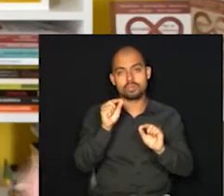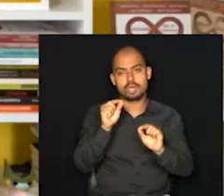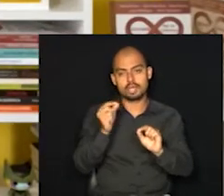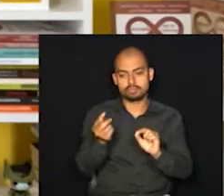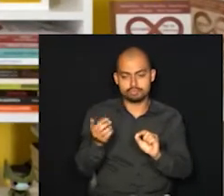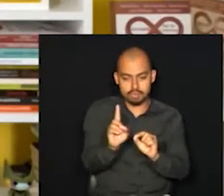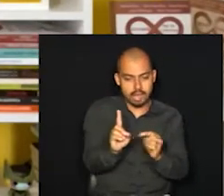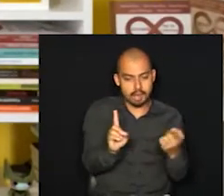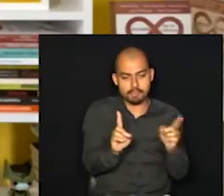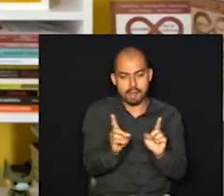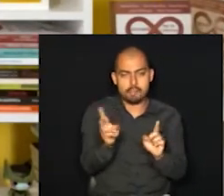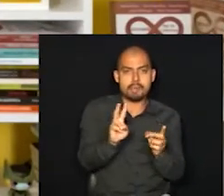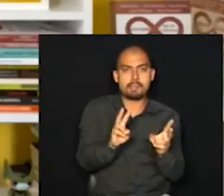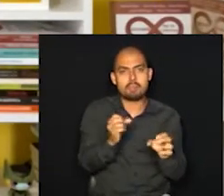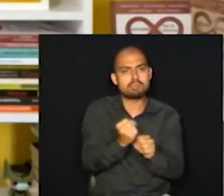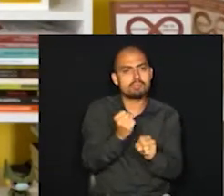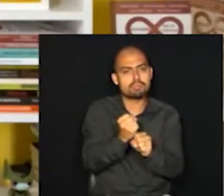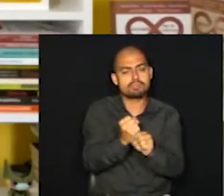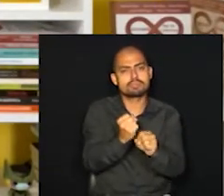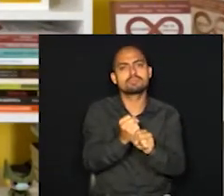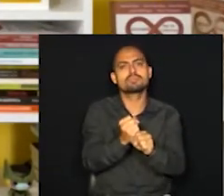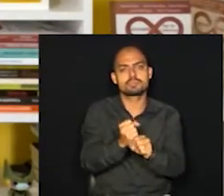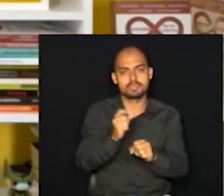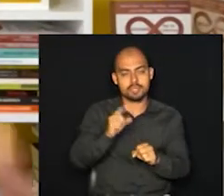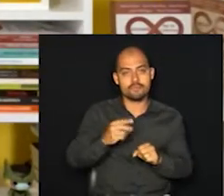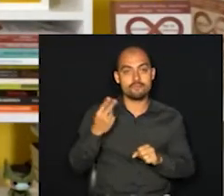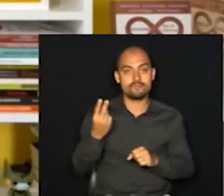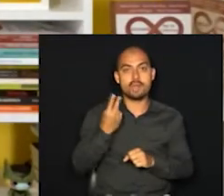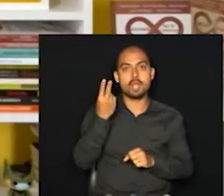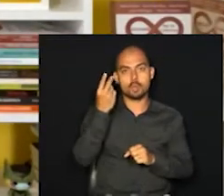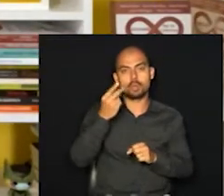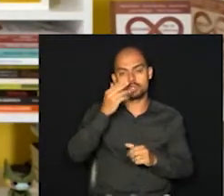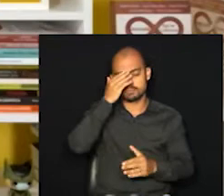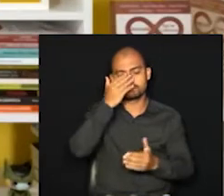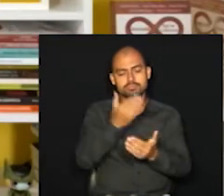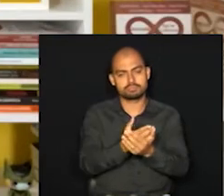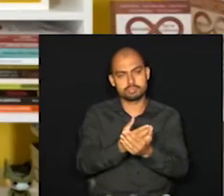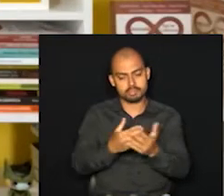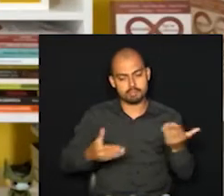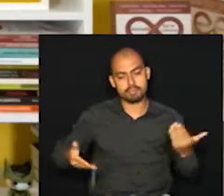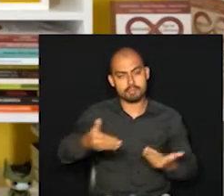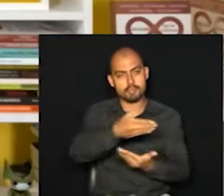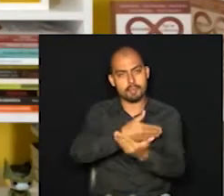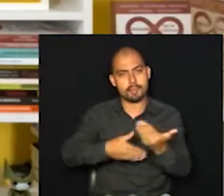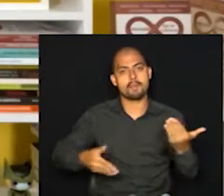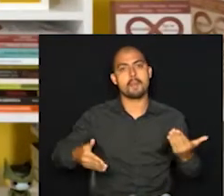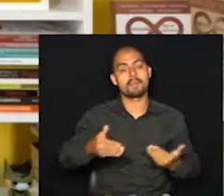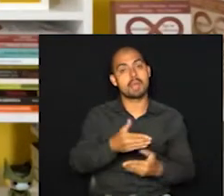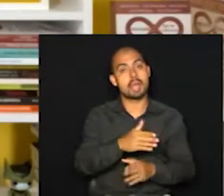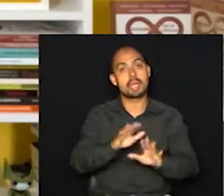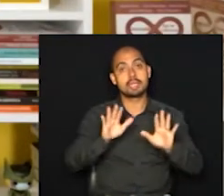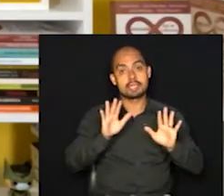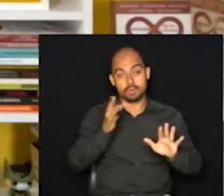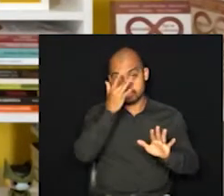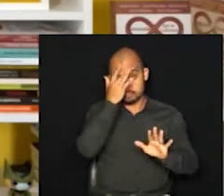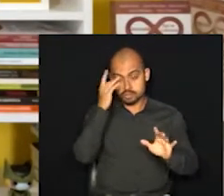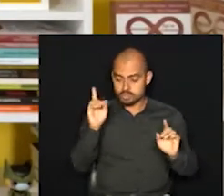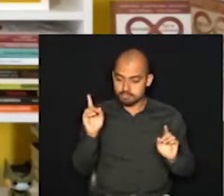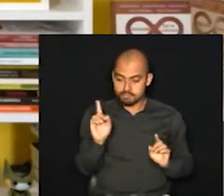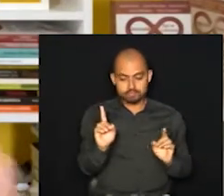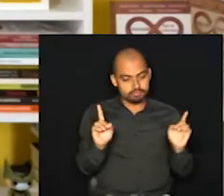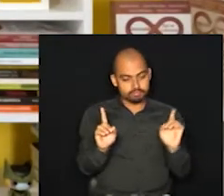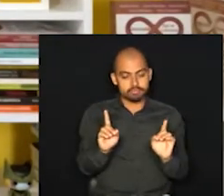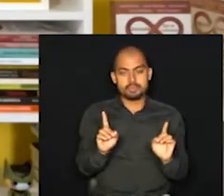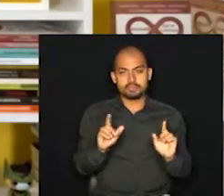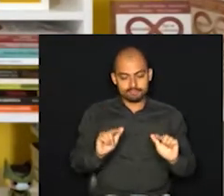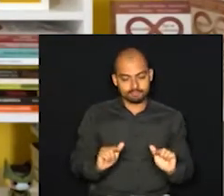de contas, a cultura é a materialização de valores, princípios, crenças compartilhadas entre as pessoas. Então, esses guardiões criam ações,